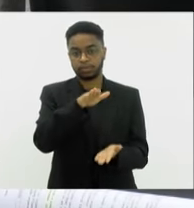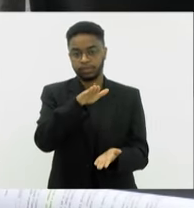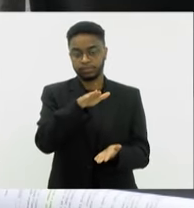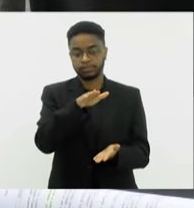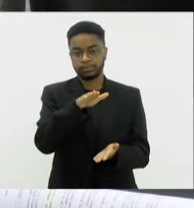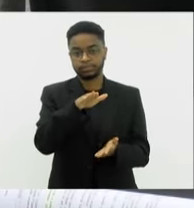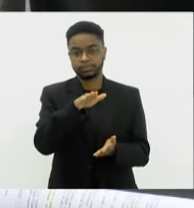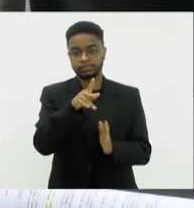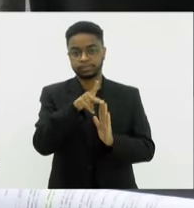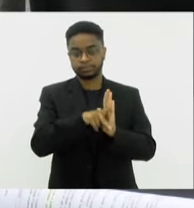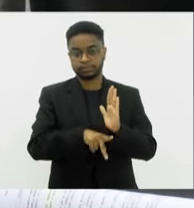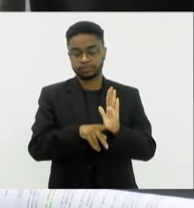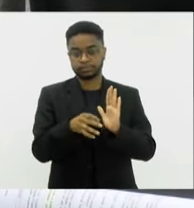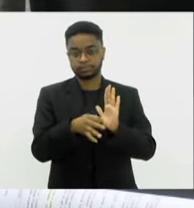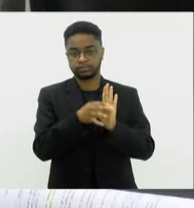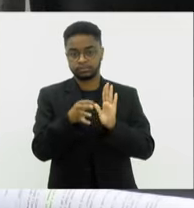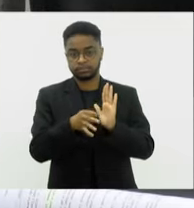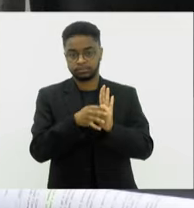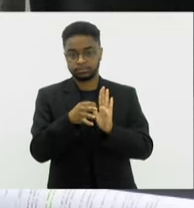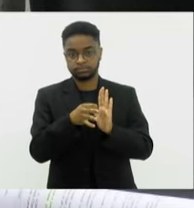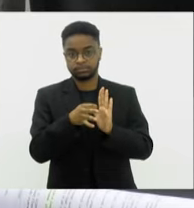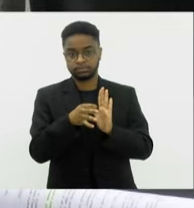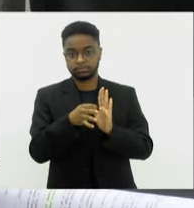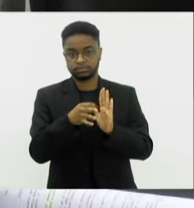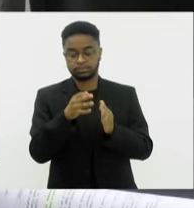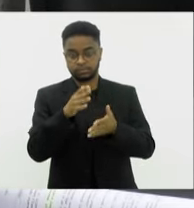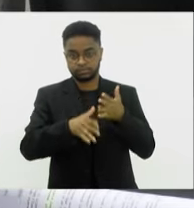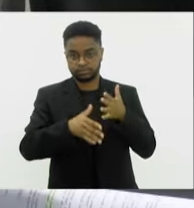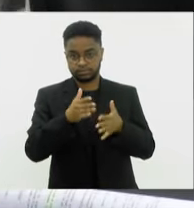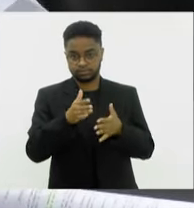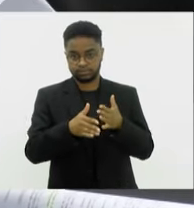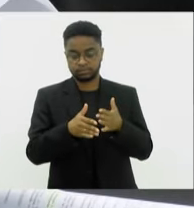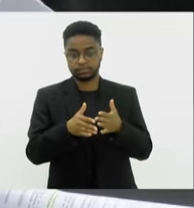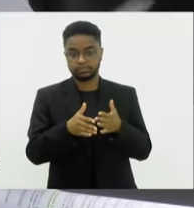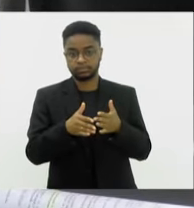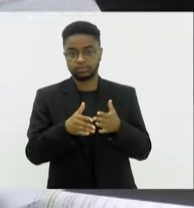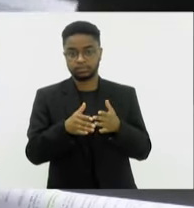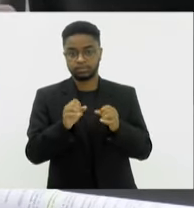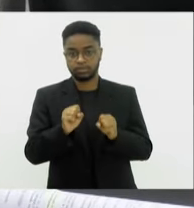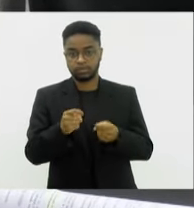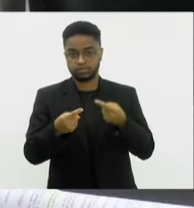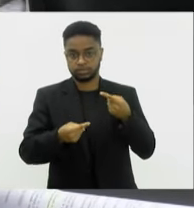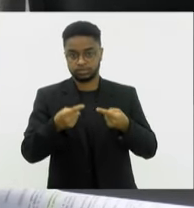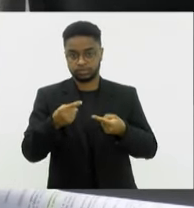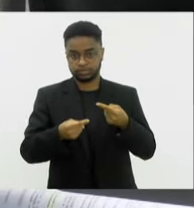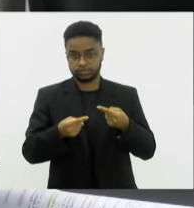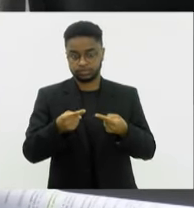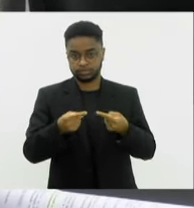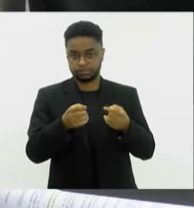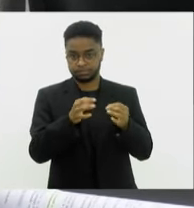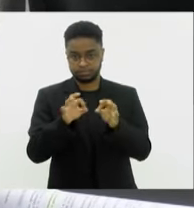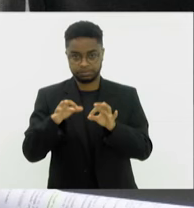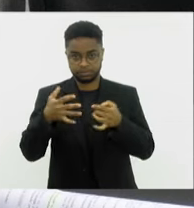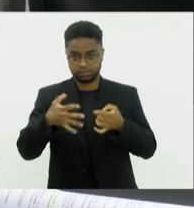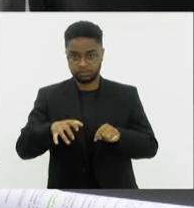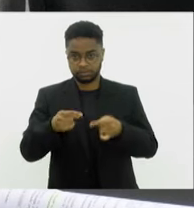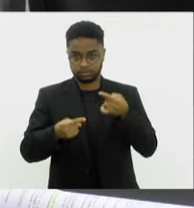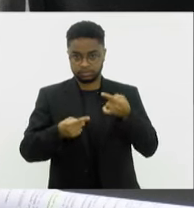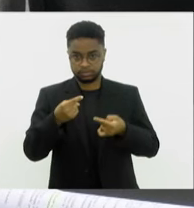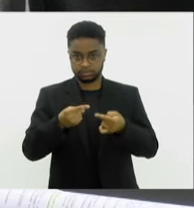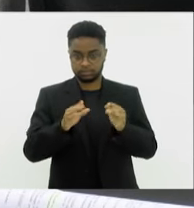dos projetos cujos pareceres são pela prejudicabilidade em discussão. Não havendo quem queira